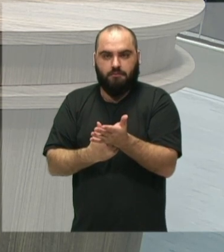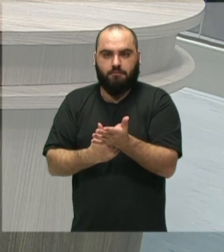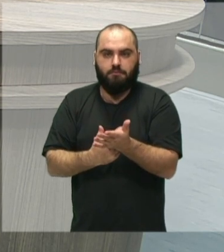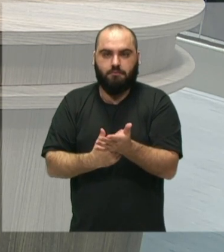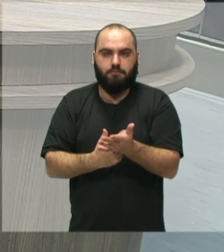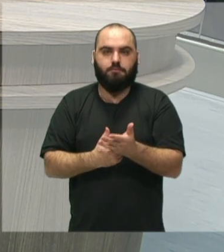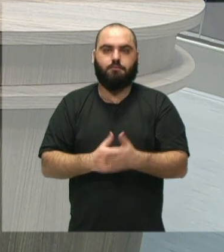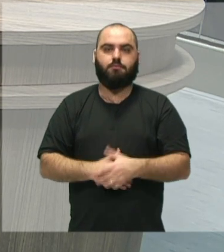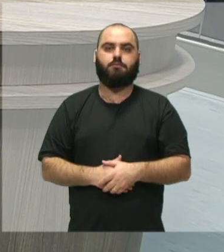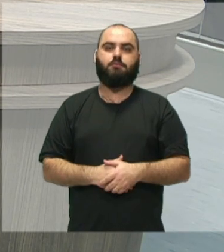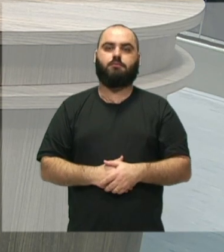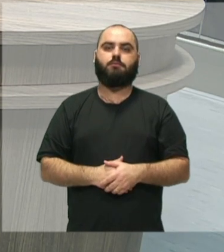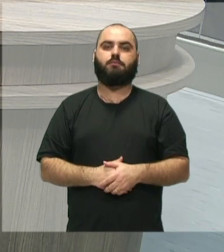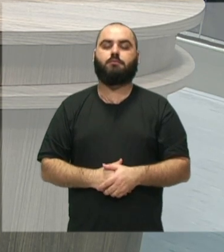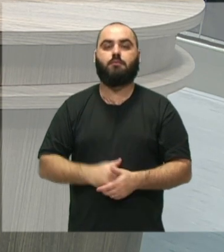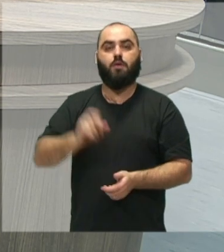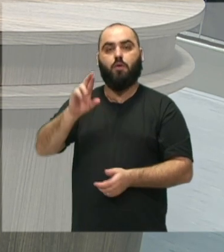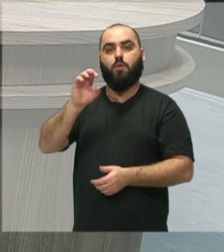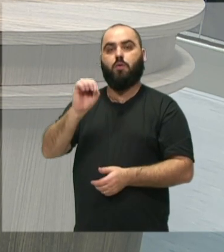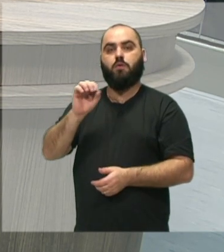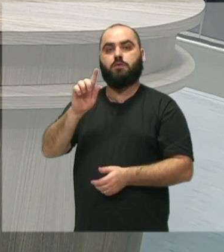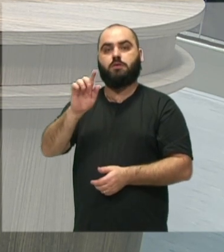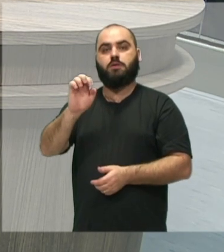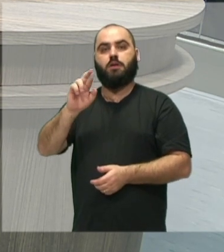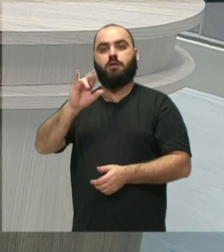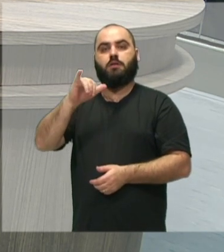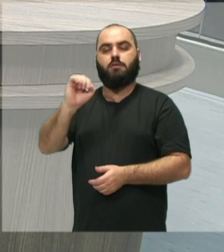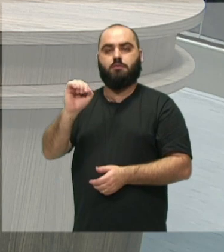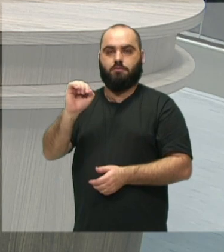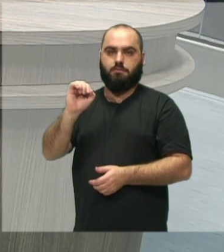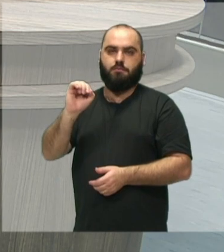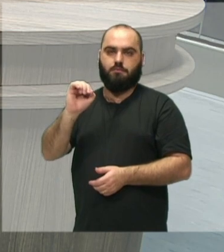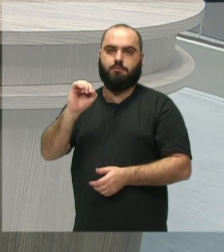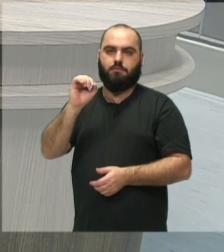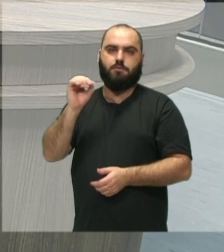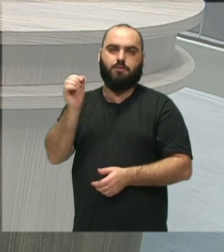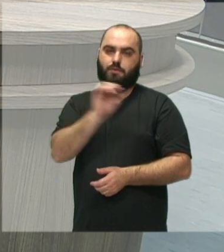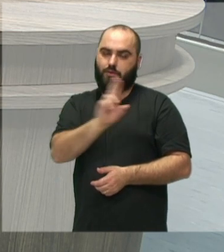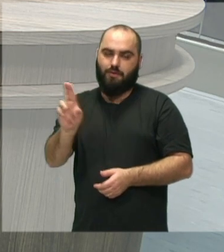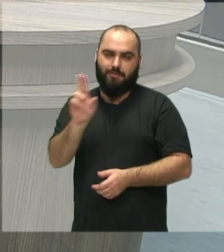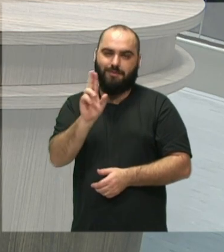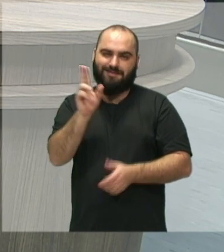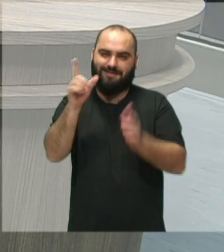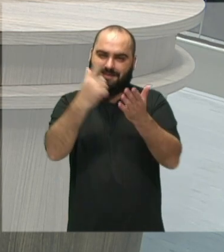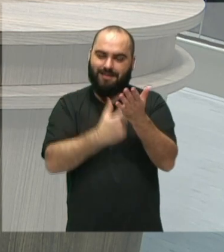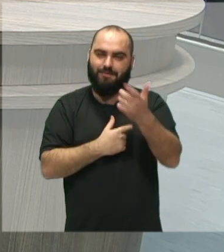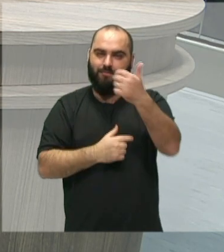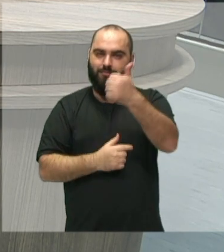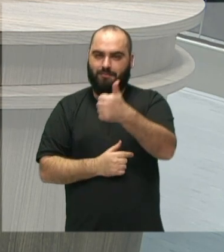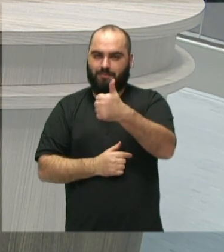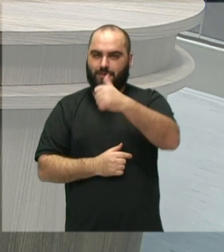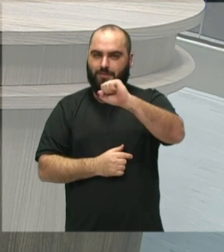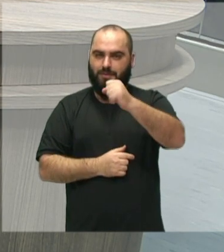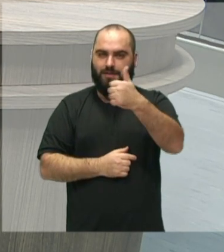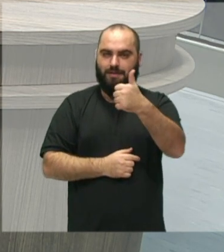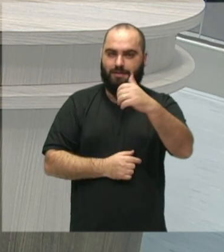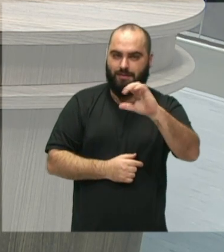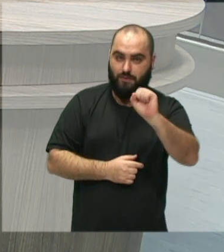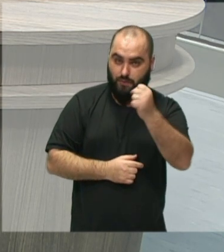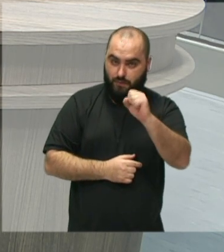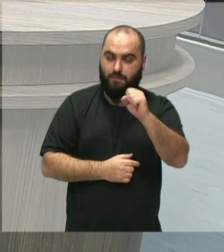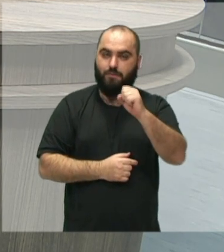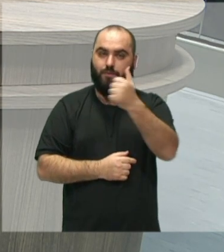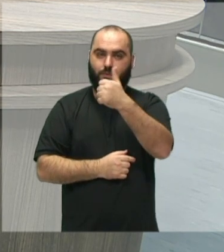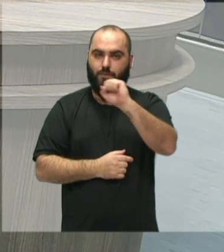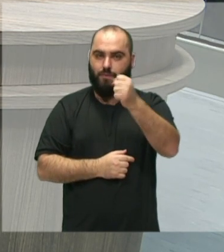para não falar errado, do Rogério Pinheiro, que é o nome é 1818. Então a gente vai fazer esse evento